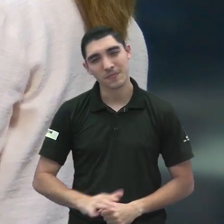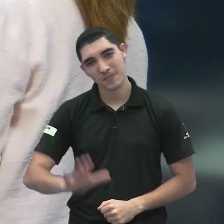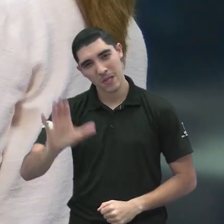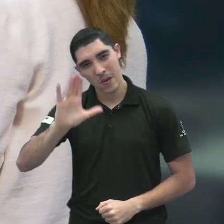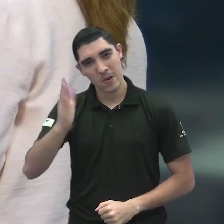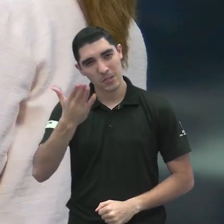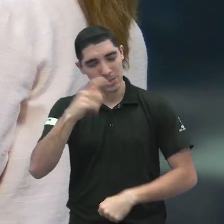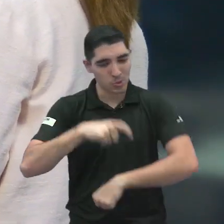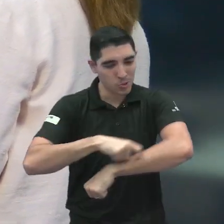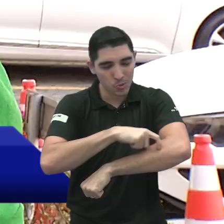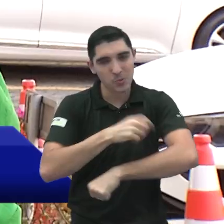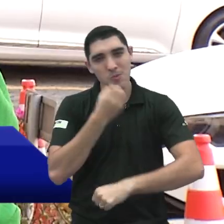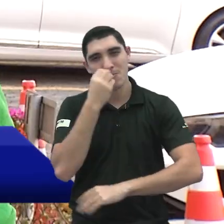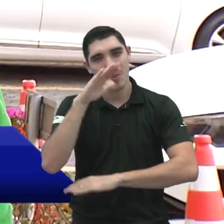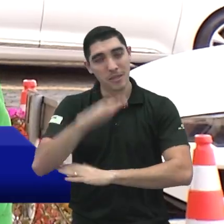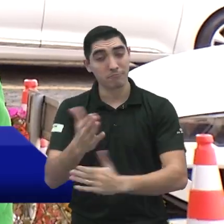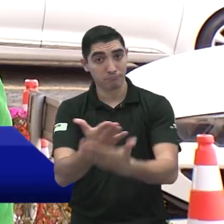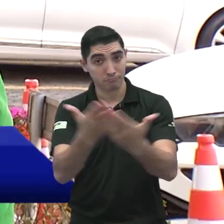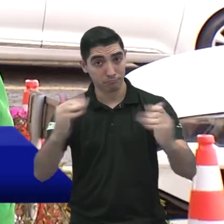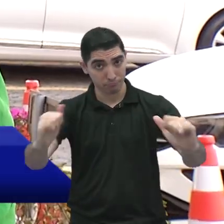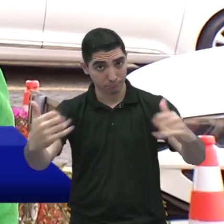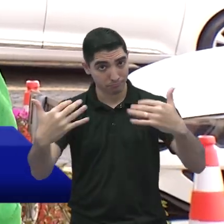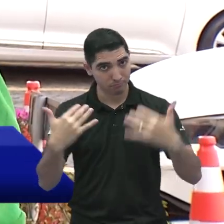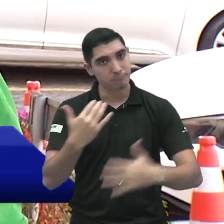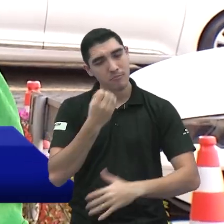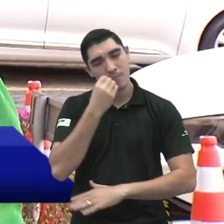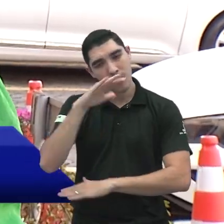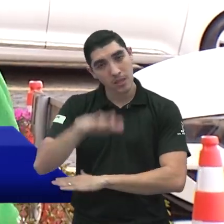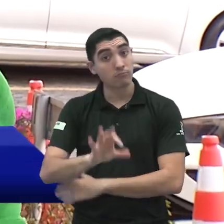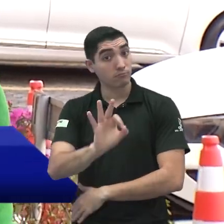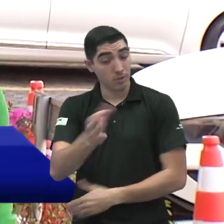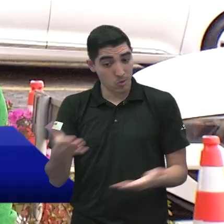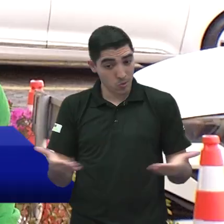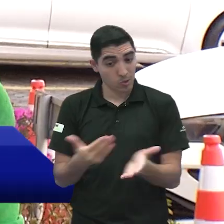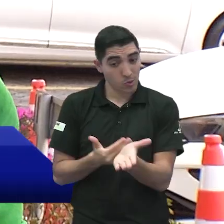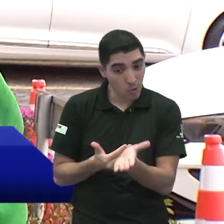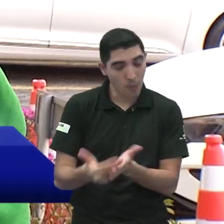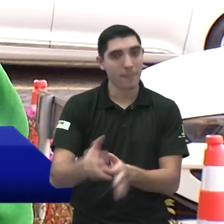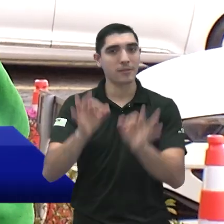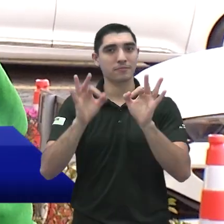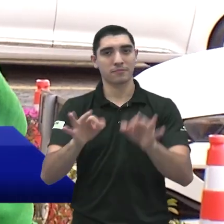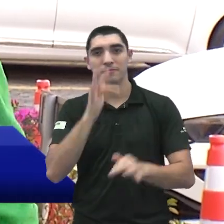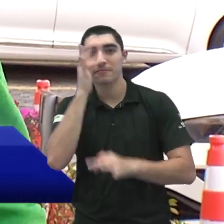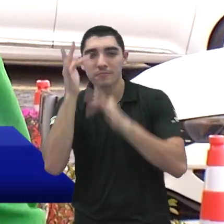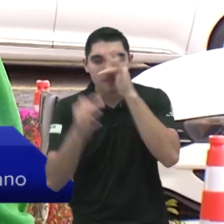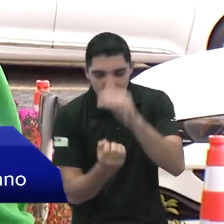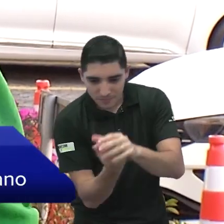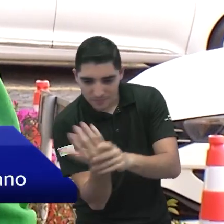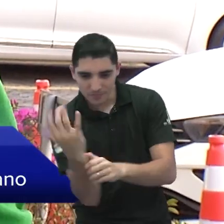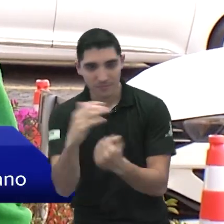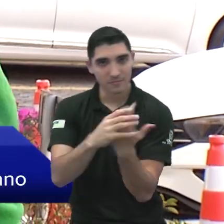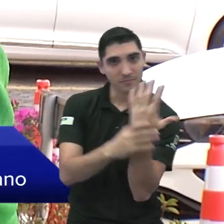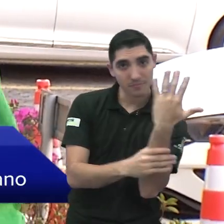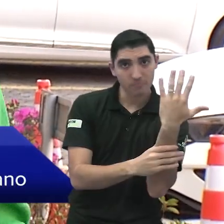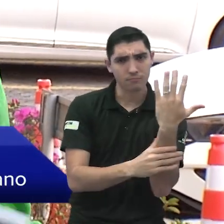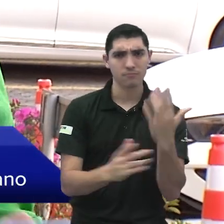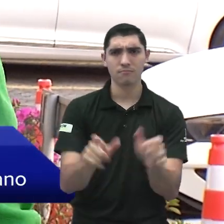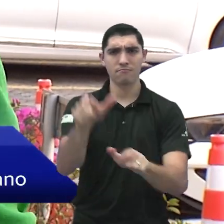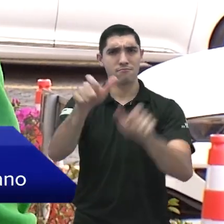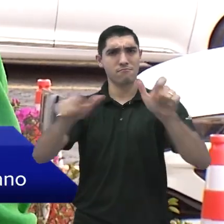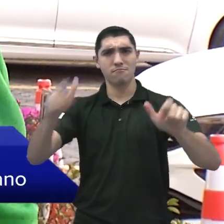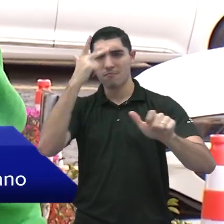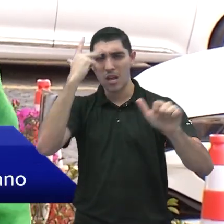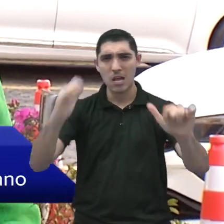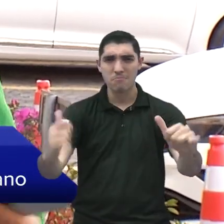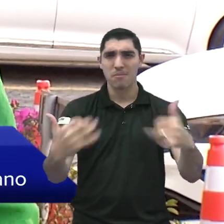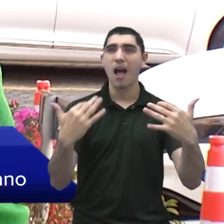Oi, Ju, boa tarde para você, boa tarde a todos que nos assistem. É isso mesmo, hoje oficialmente começa a primavera, aí a estação das flores. Muitas pessoas